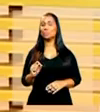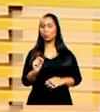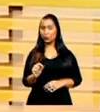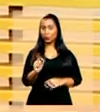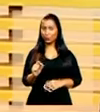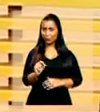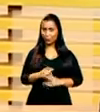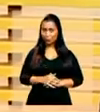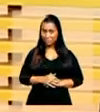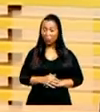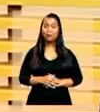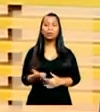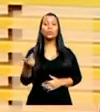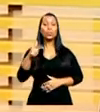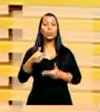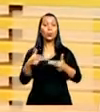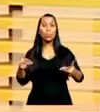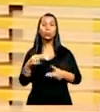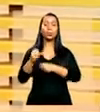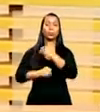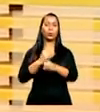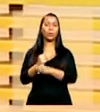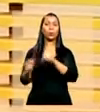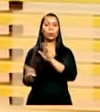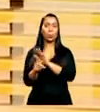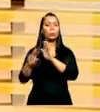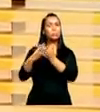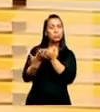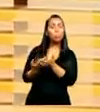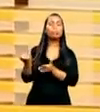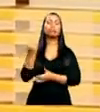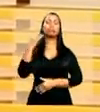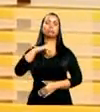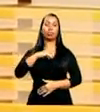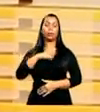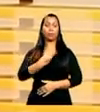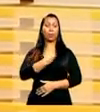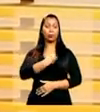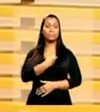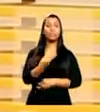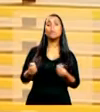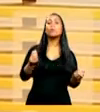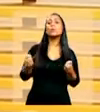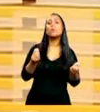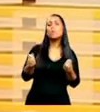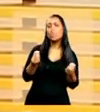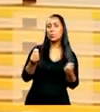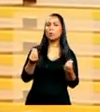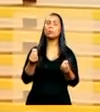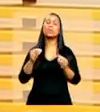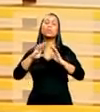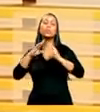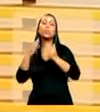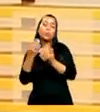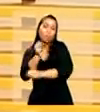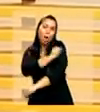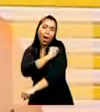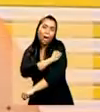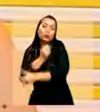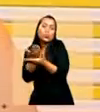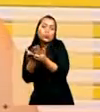férias. Esse outro conteúdo que não o do ano letivo também é importante para a vida. Como é que o aluno leva